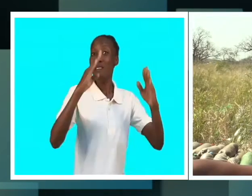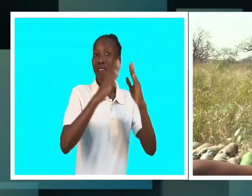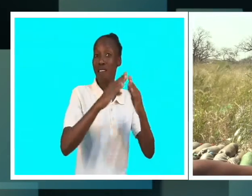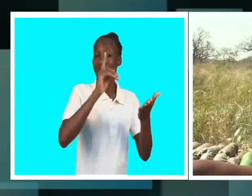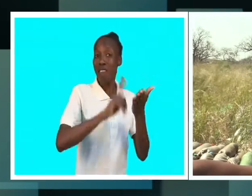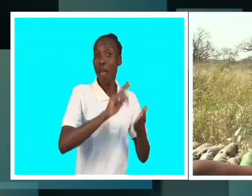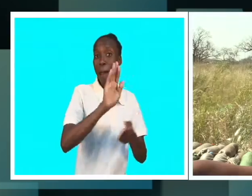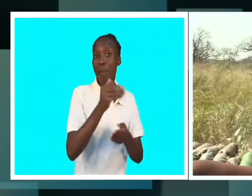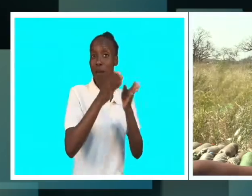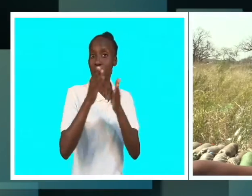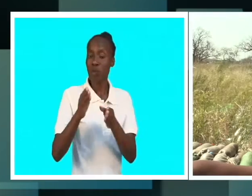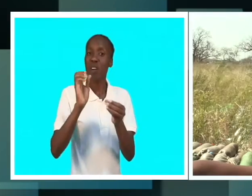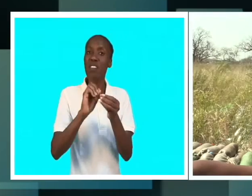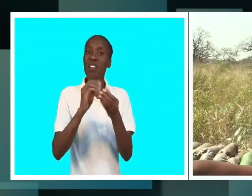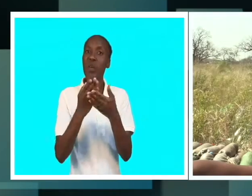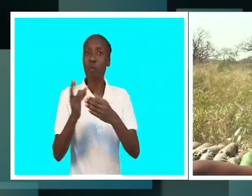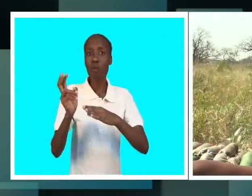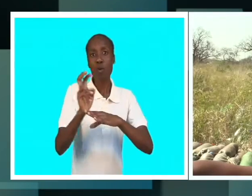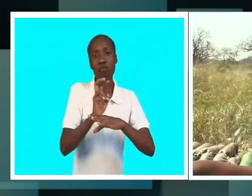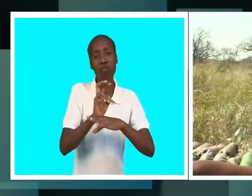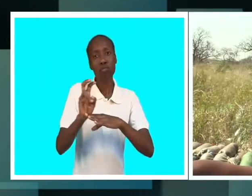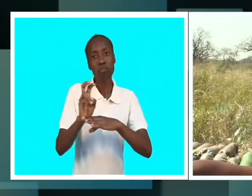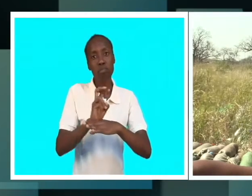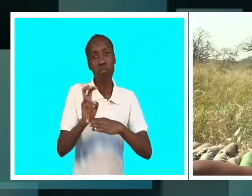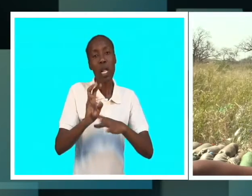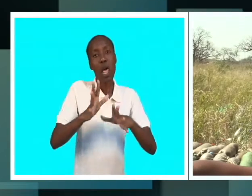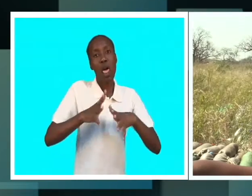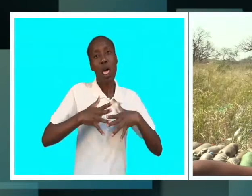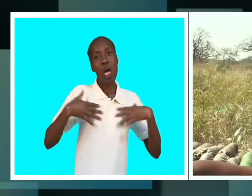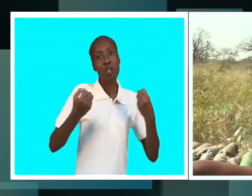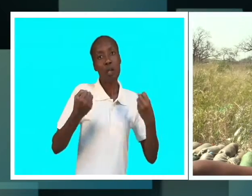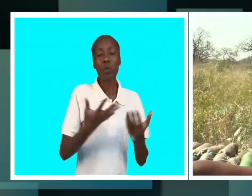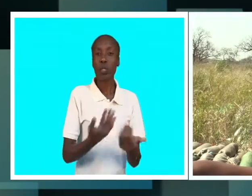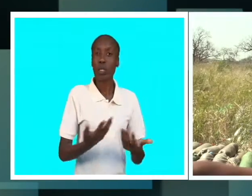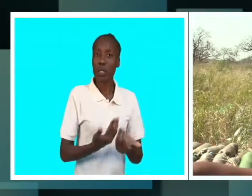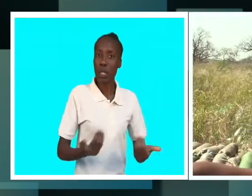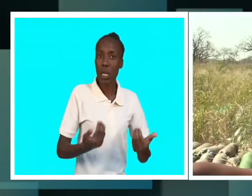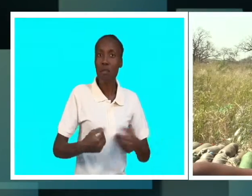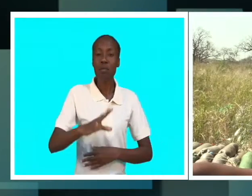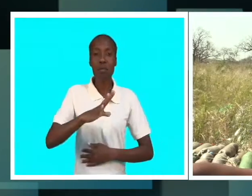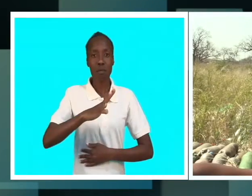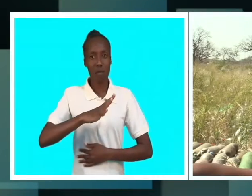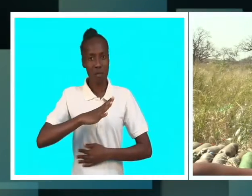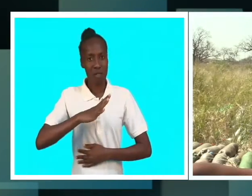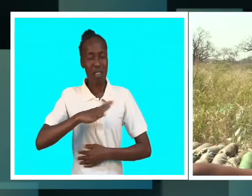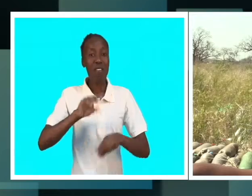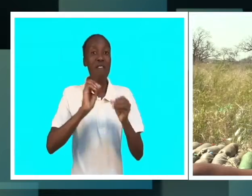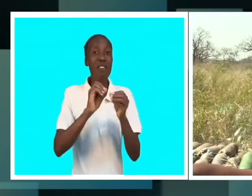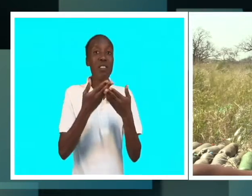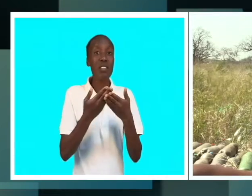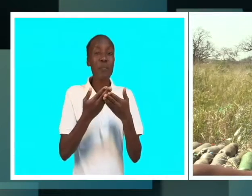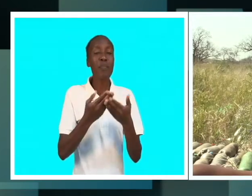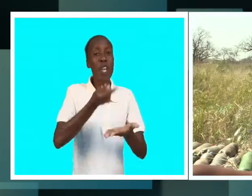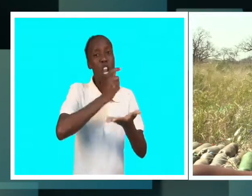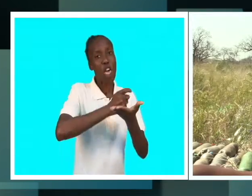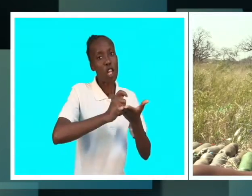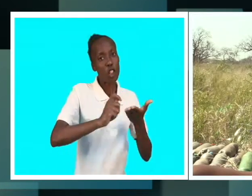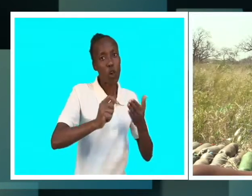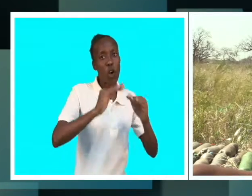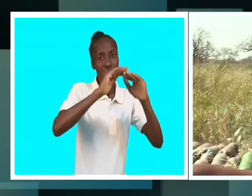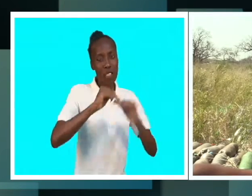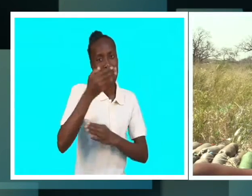agente polivalente alimentar, que é para cuidar das primeiras necessidades de saúde das crianças que eventualmente saiam ou estejam na